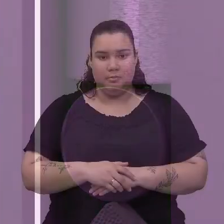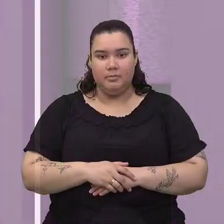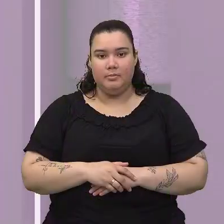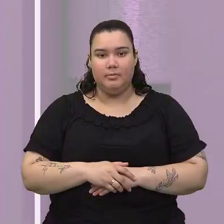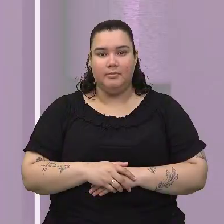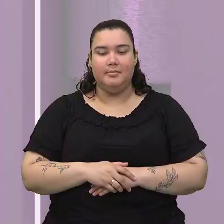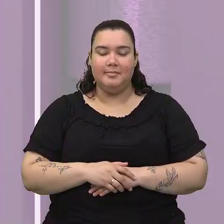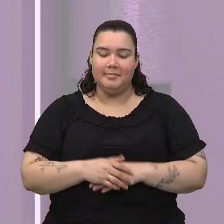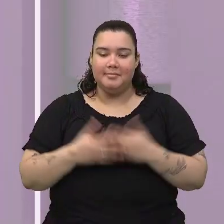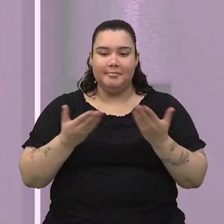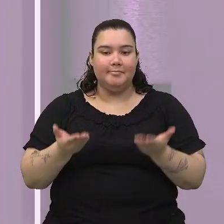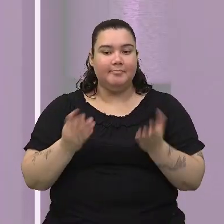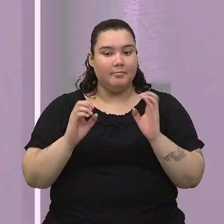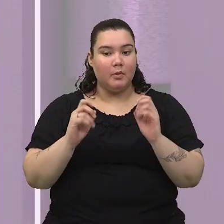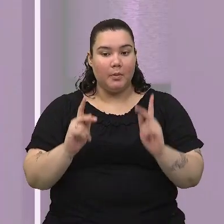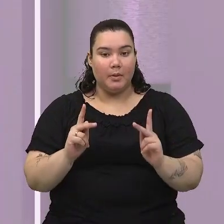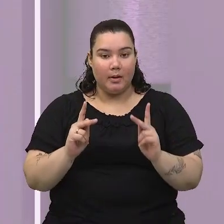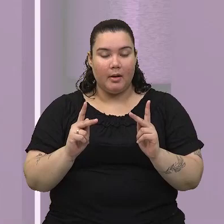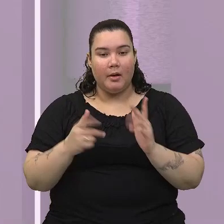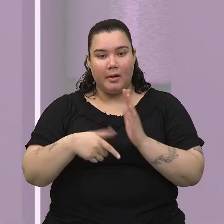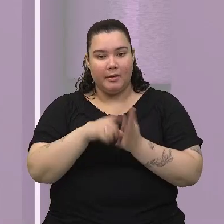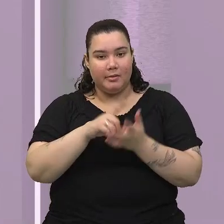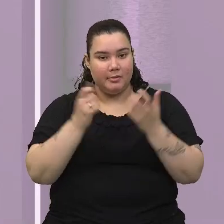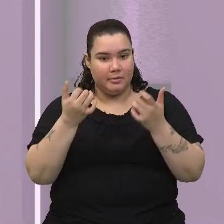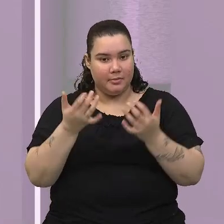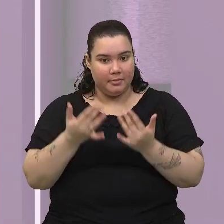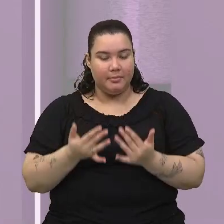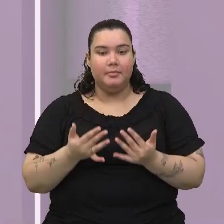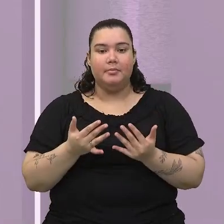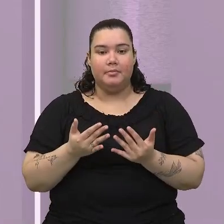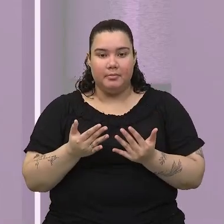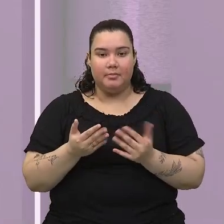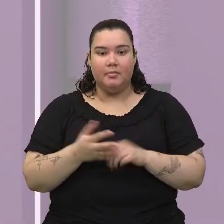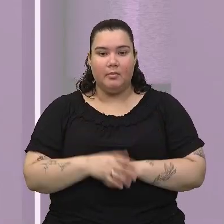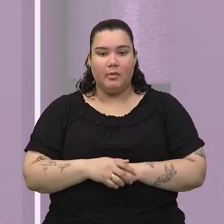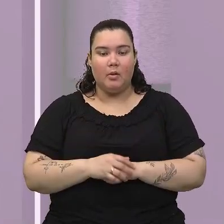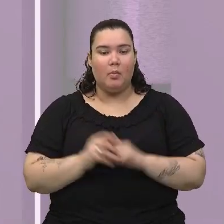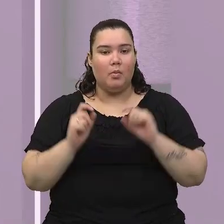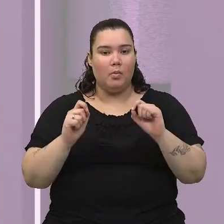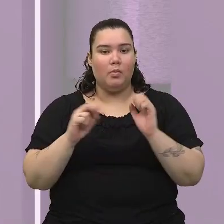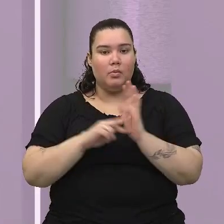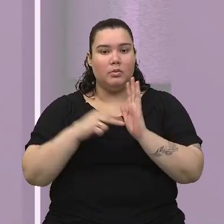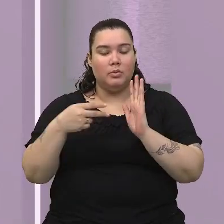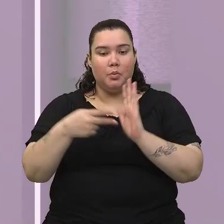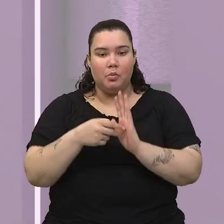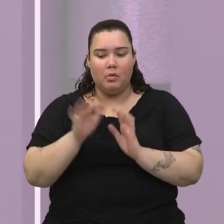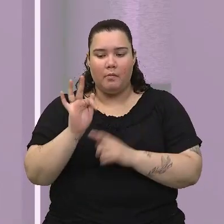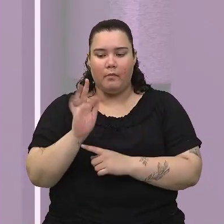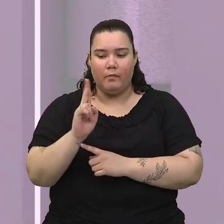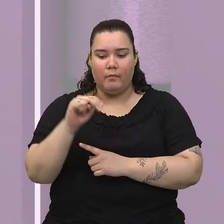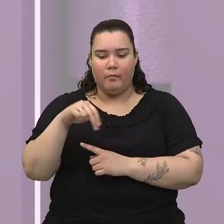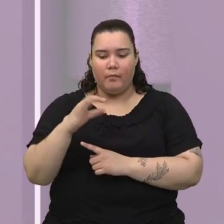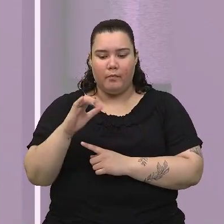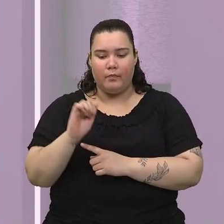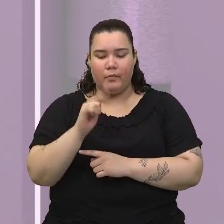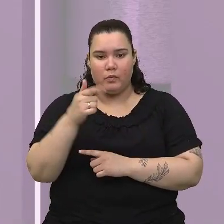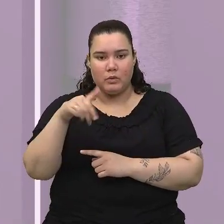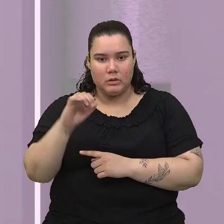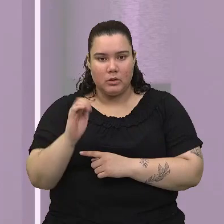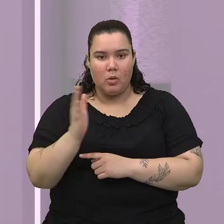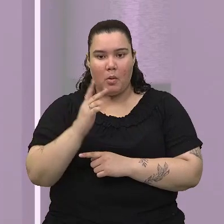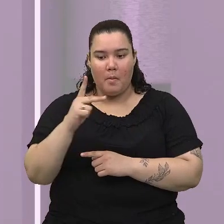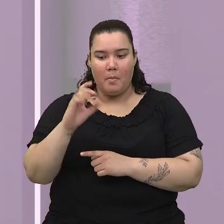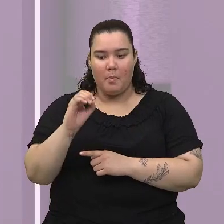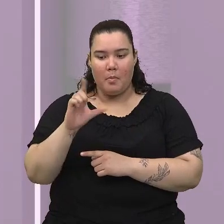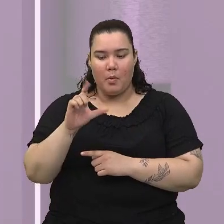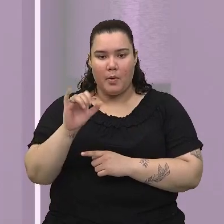Ok, pessoal. Então, como dito antes, a gente vai verificar o que é uma função polinomial, quais são os termos que